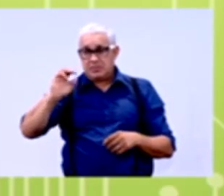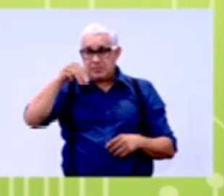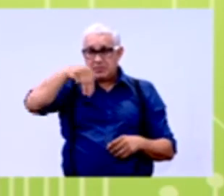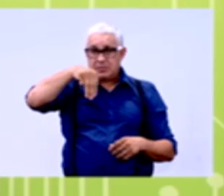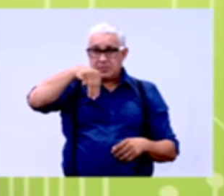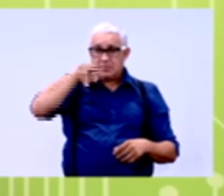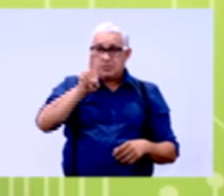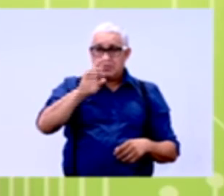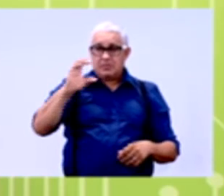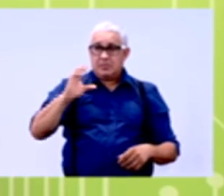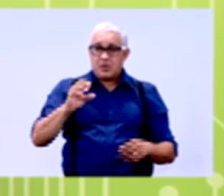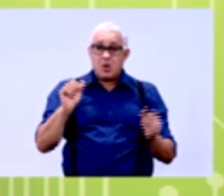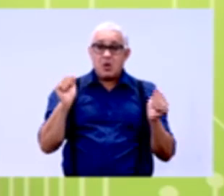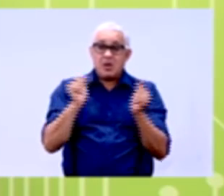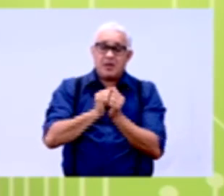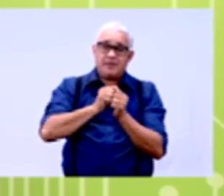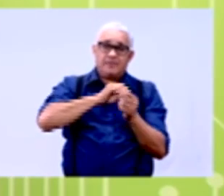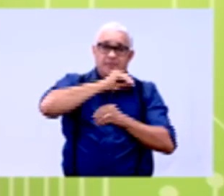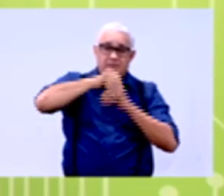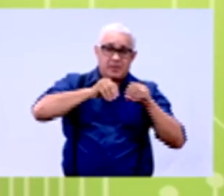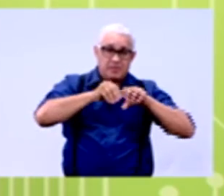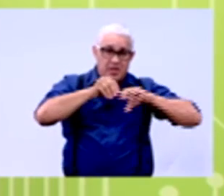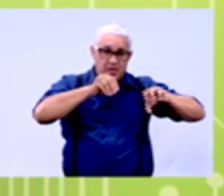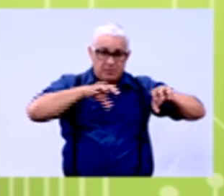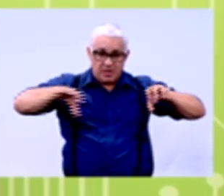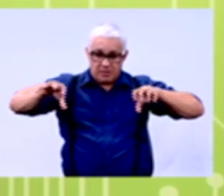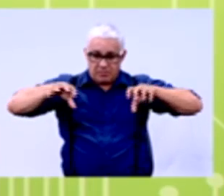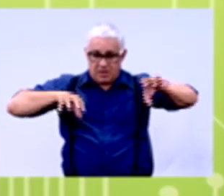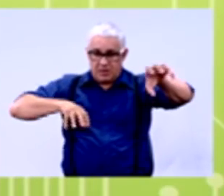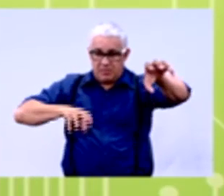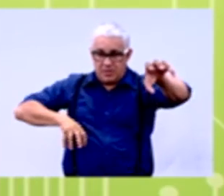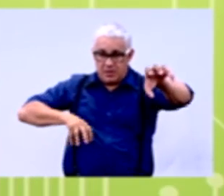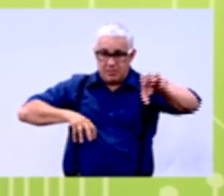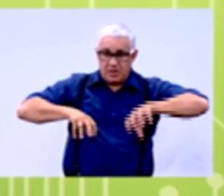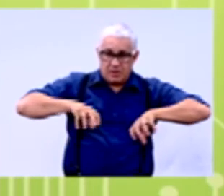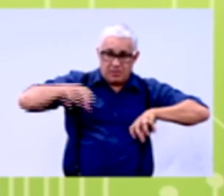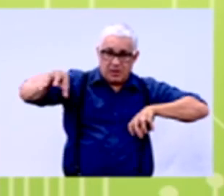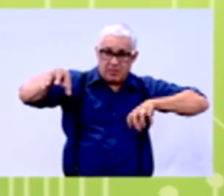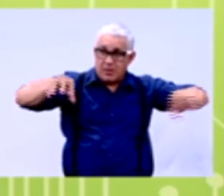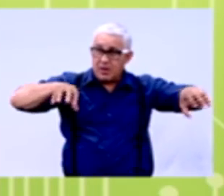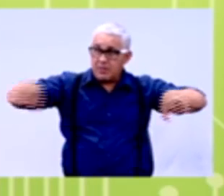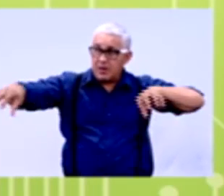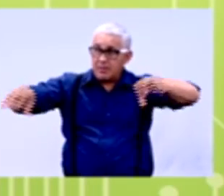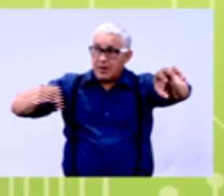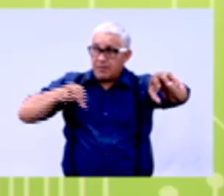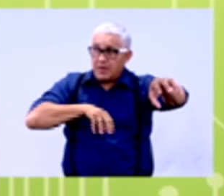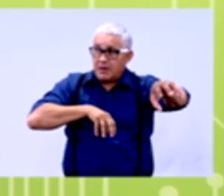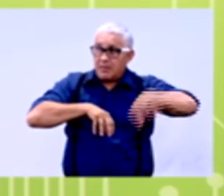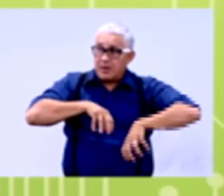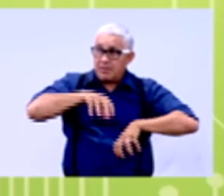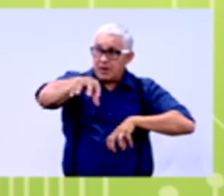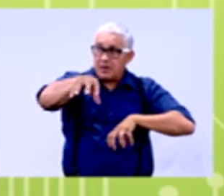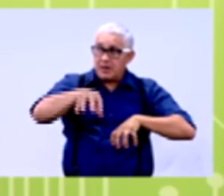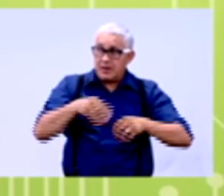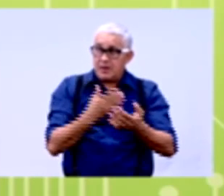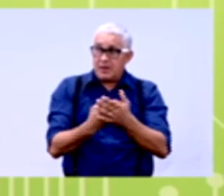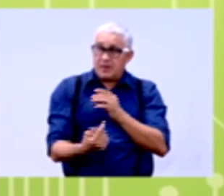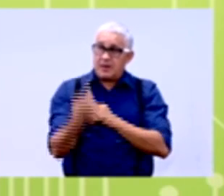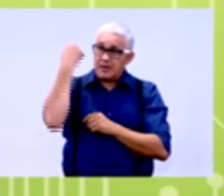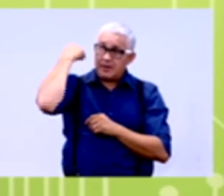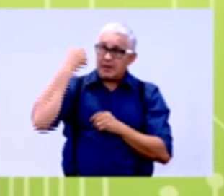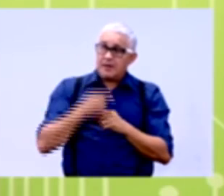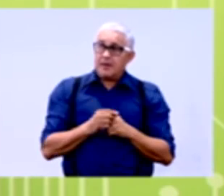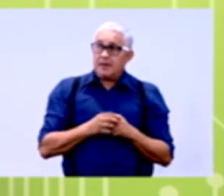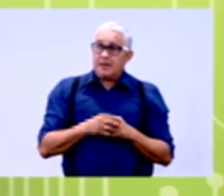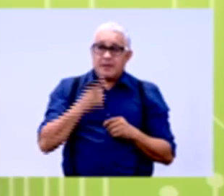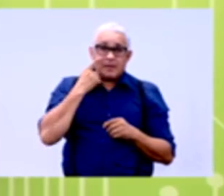com toda essa separação que a gente viu, que nós vimos durante nas aulas anteriores,